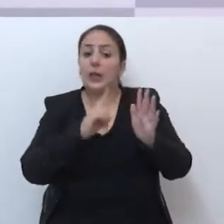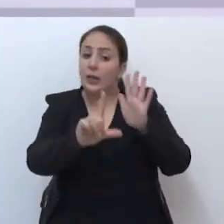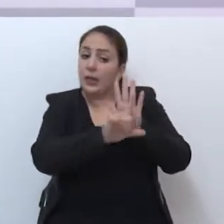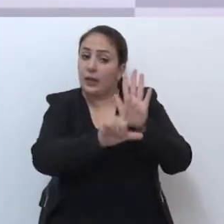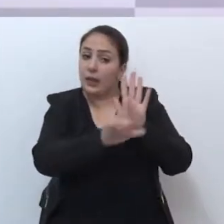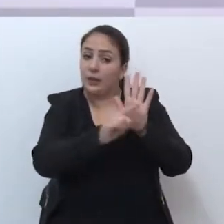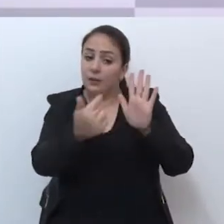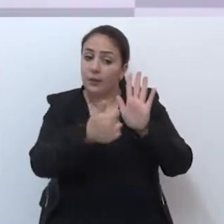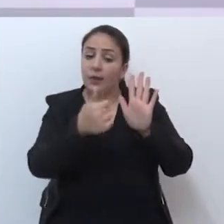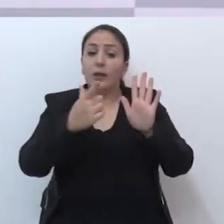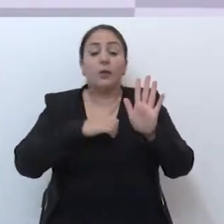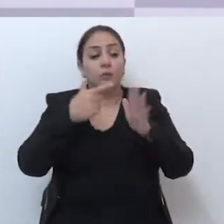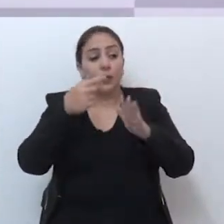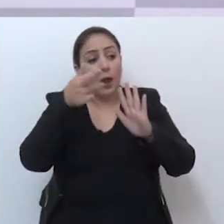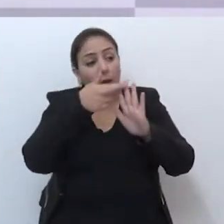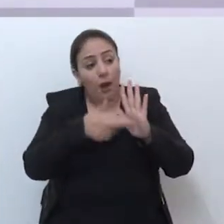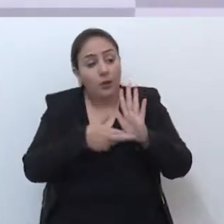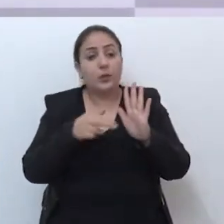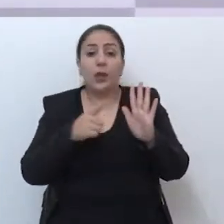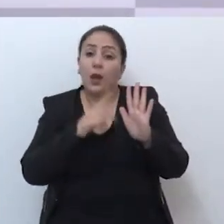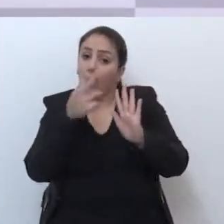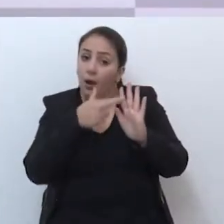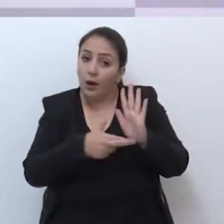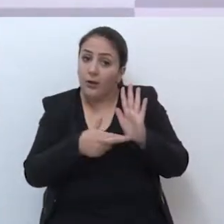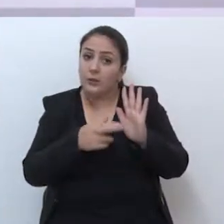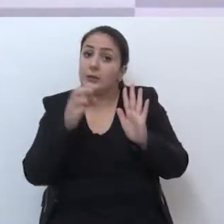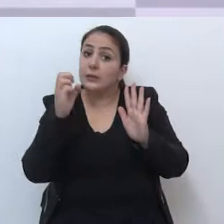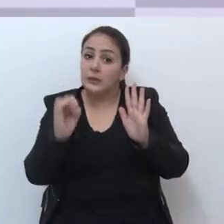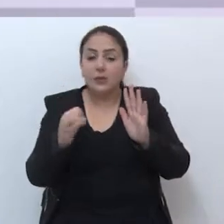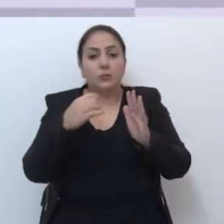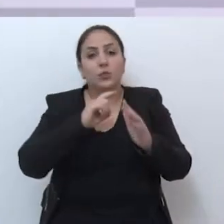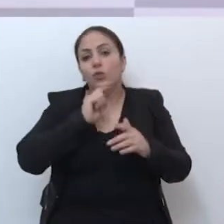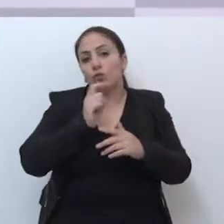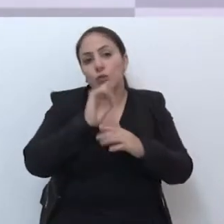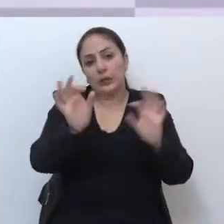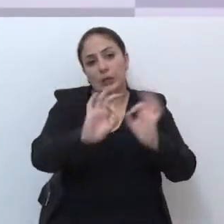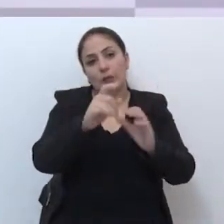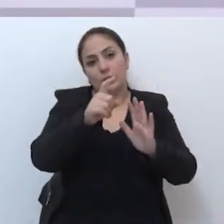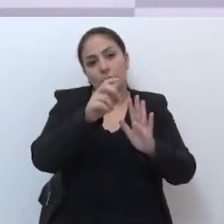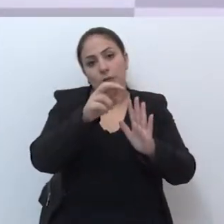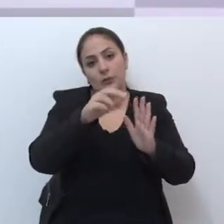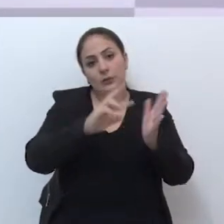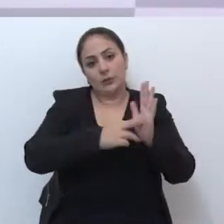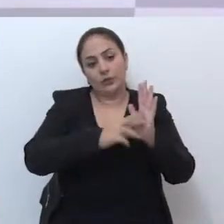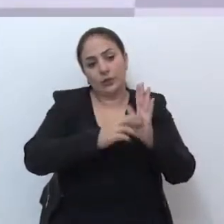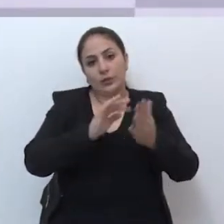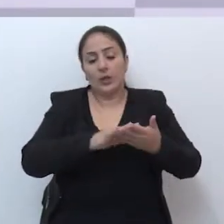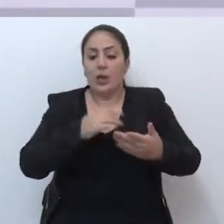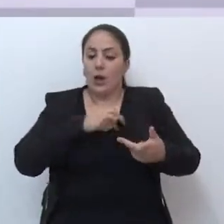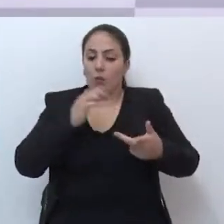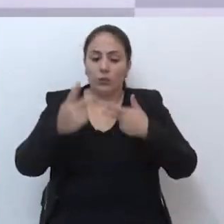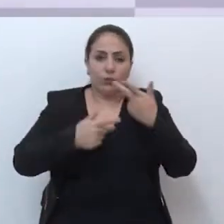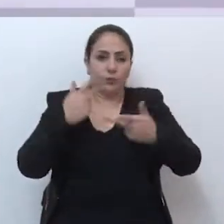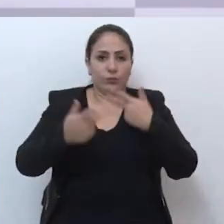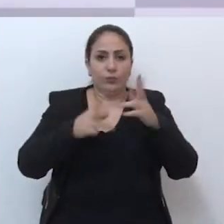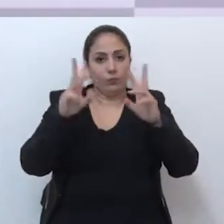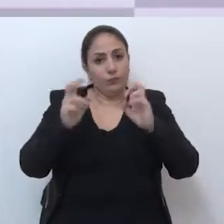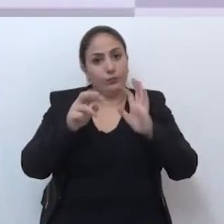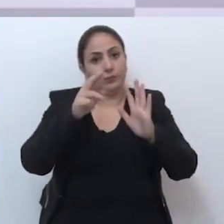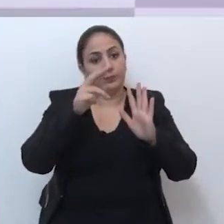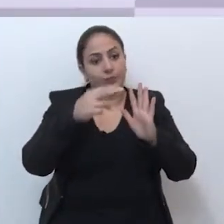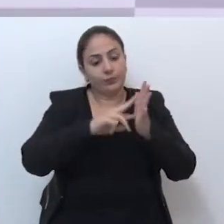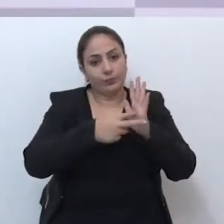vez, tem uma lei lá que eles estão exigindo. Senão não adiantaria o sindicato. Então não estou aqui nem para falar